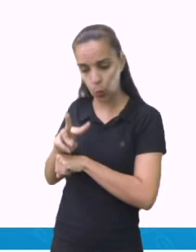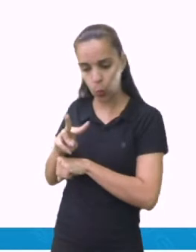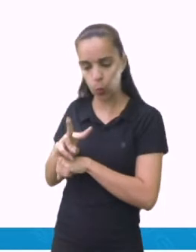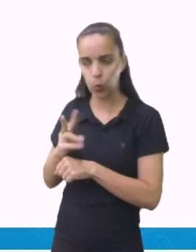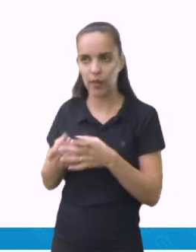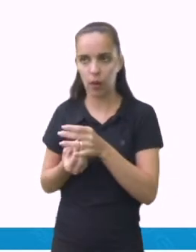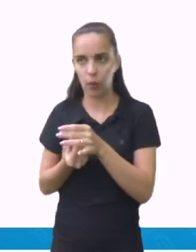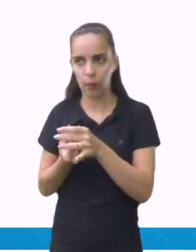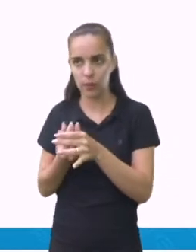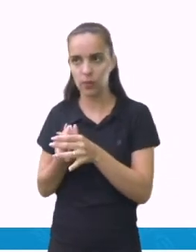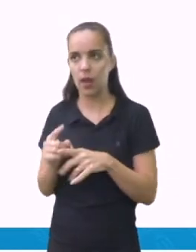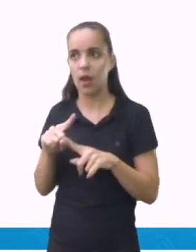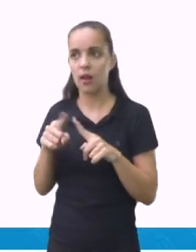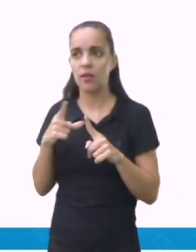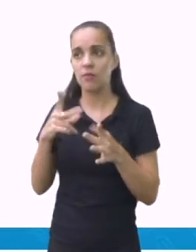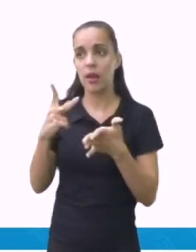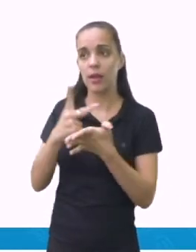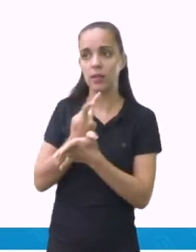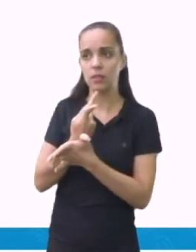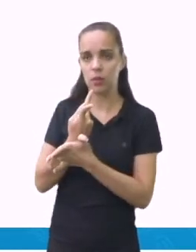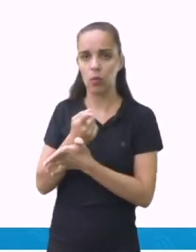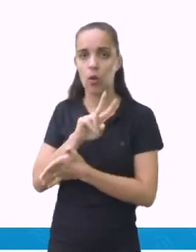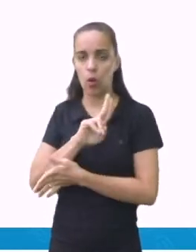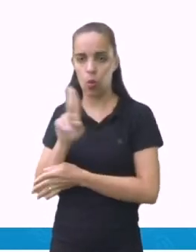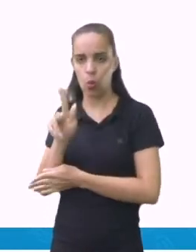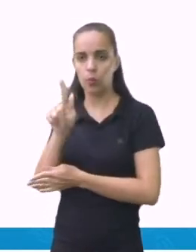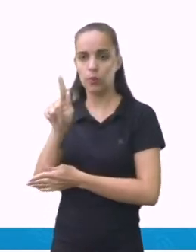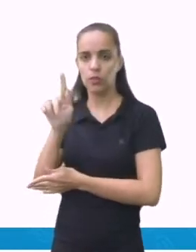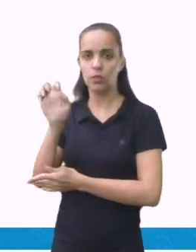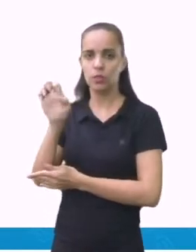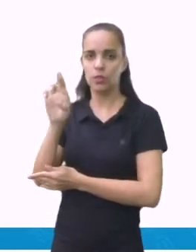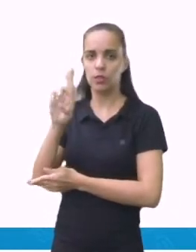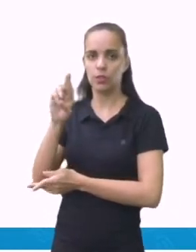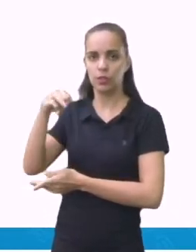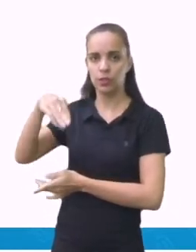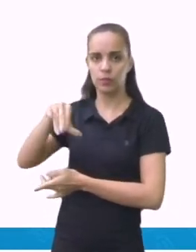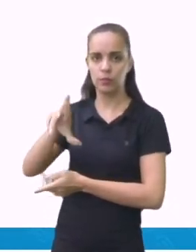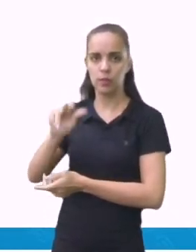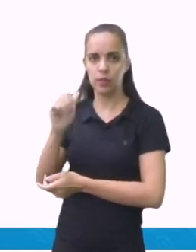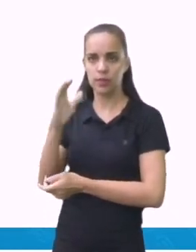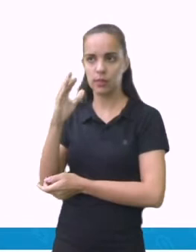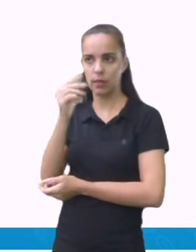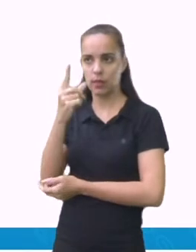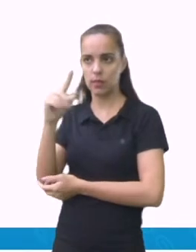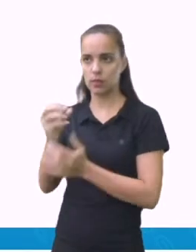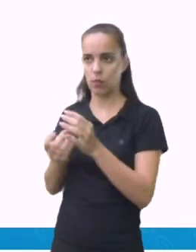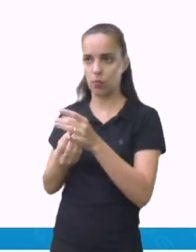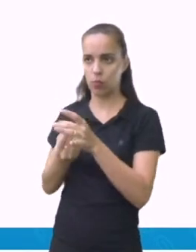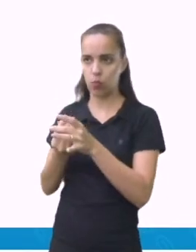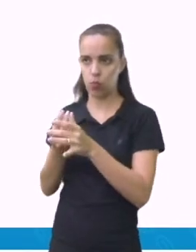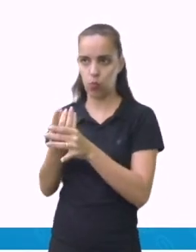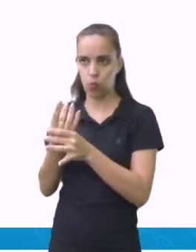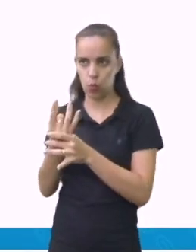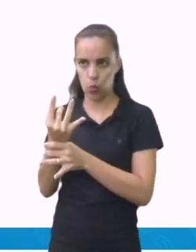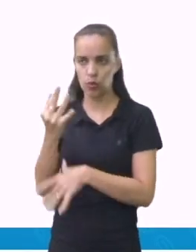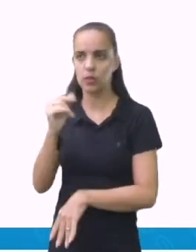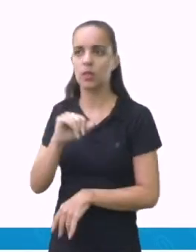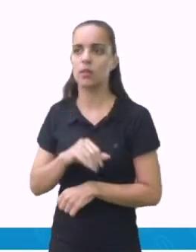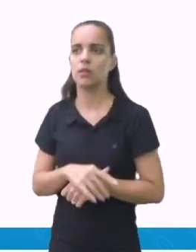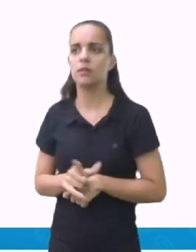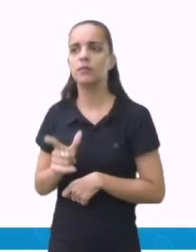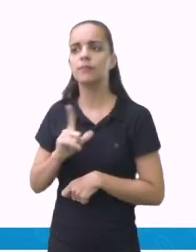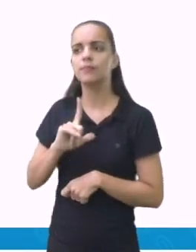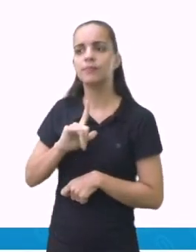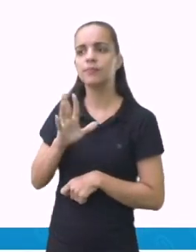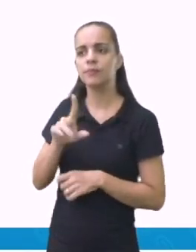planta. Isso é uma germinação, tá? Quando todo o ambiente está favorável para que essa planta,